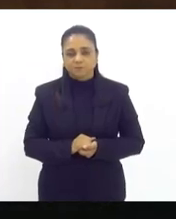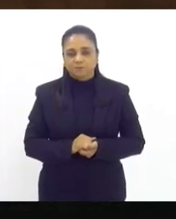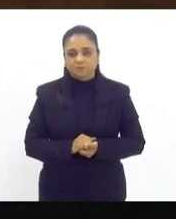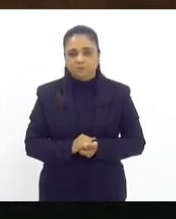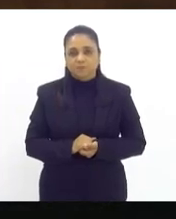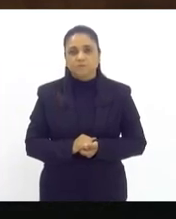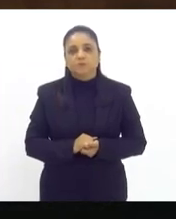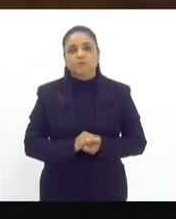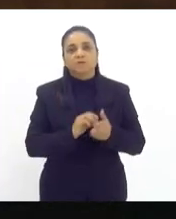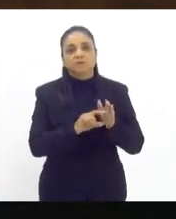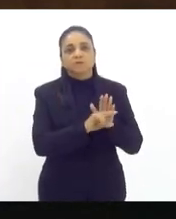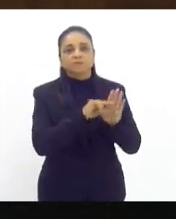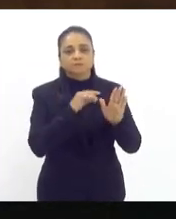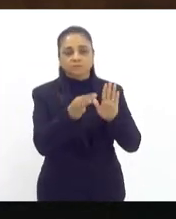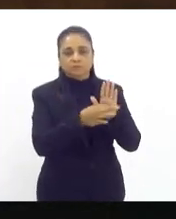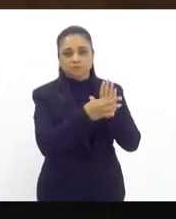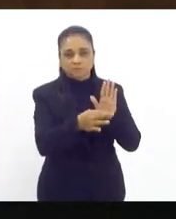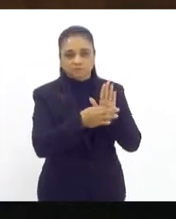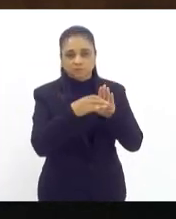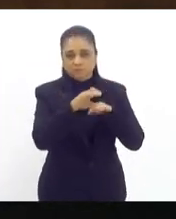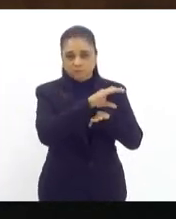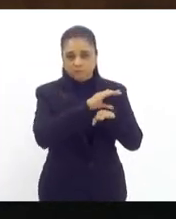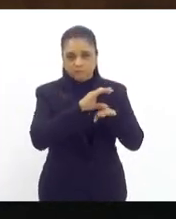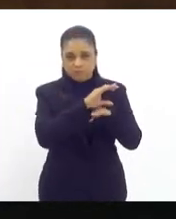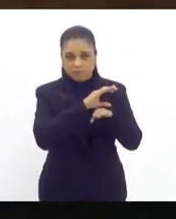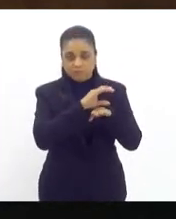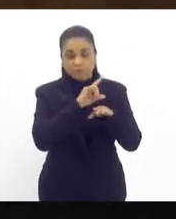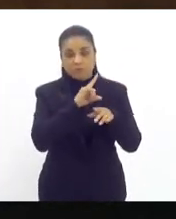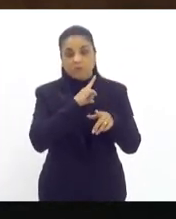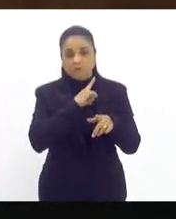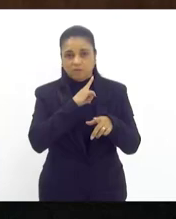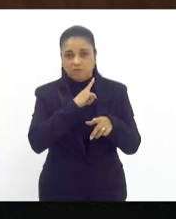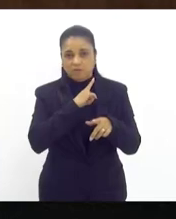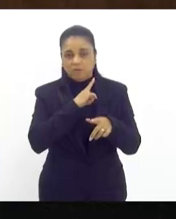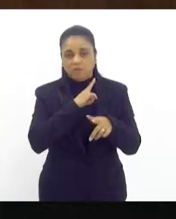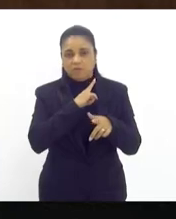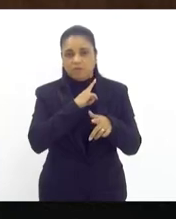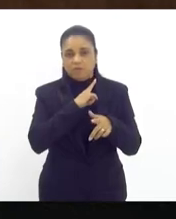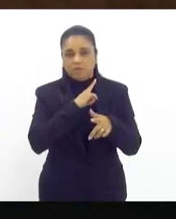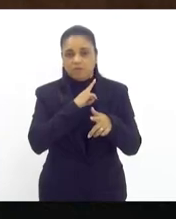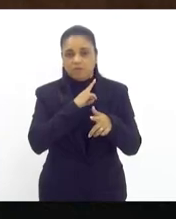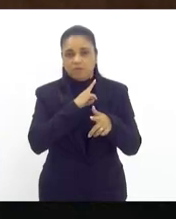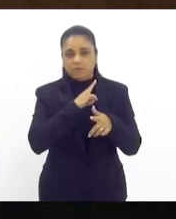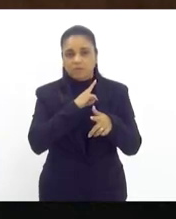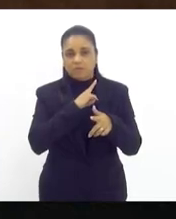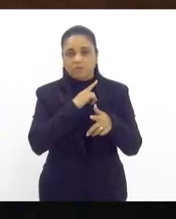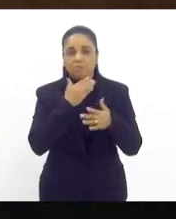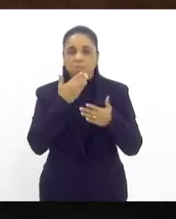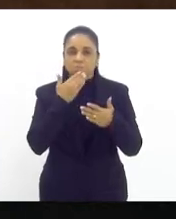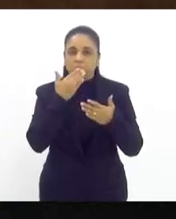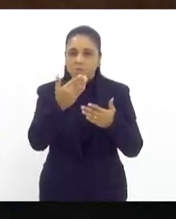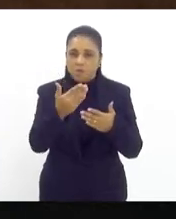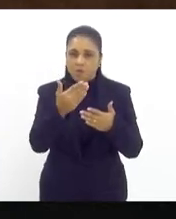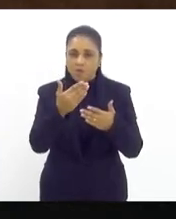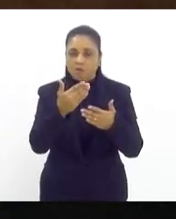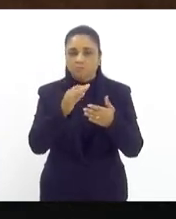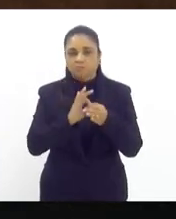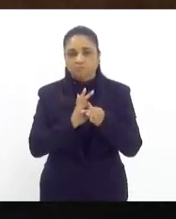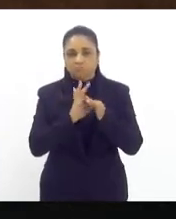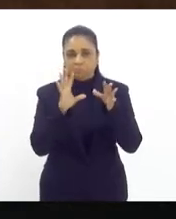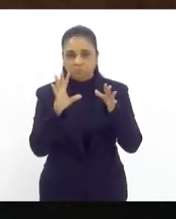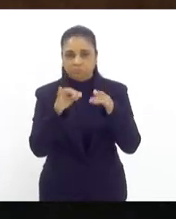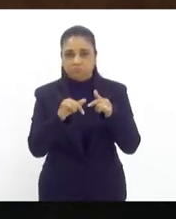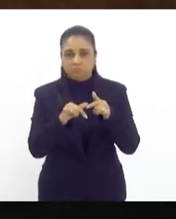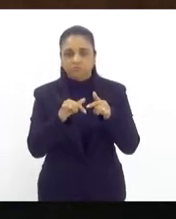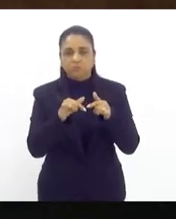o parecer pela constitucionalidade mas tem um tem um aspecto presidente que peço autorização de vossa excelência que havia